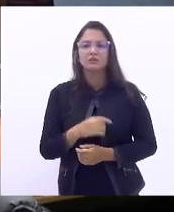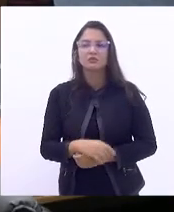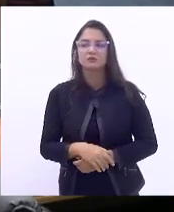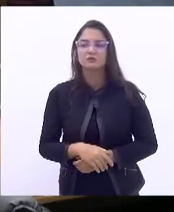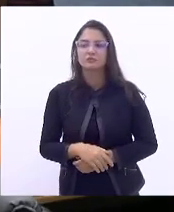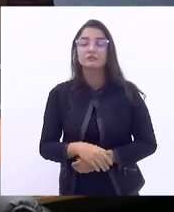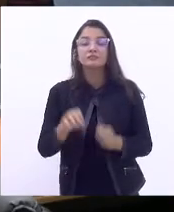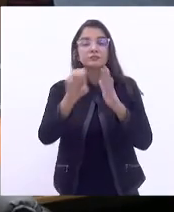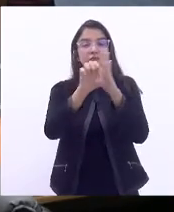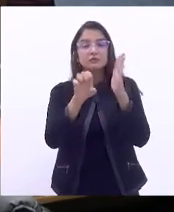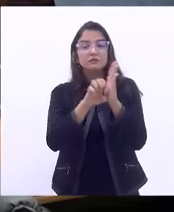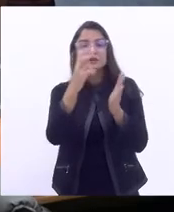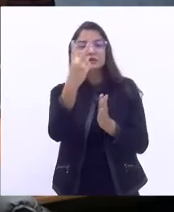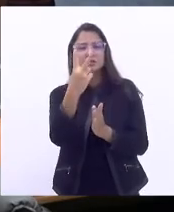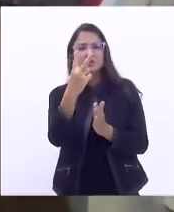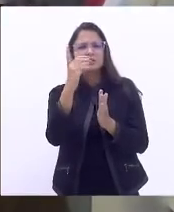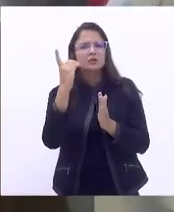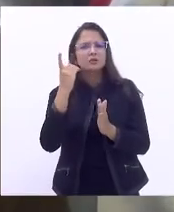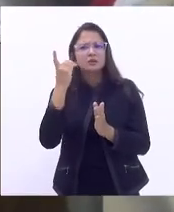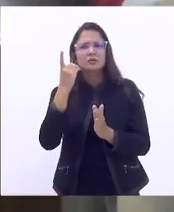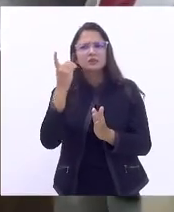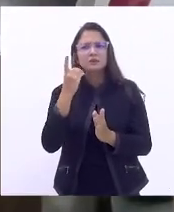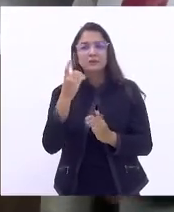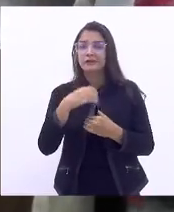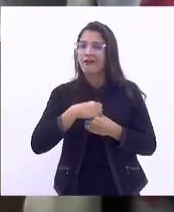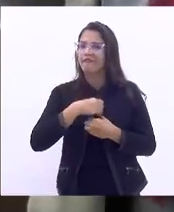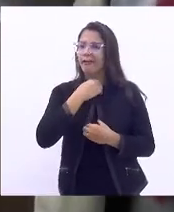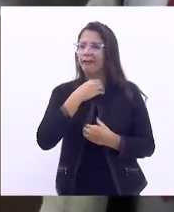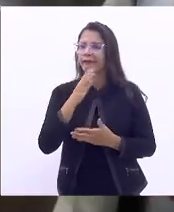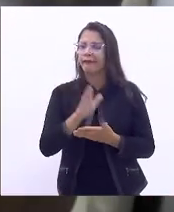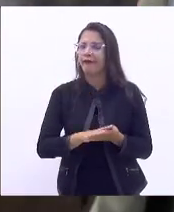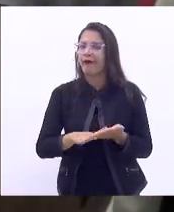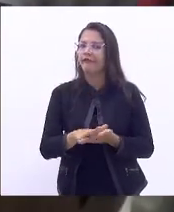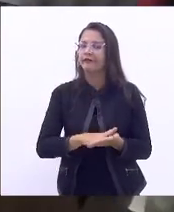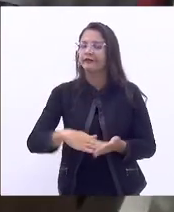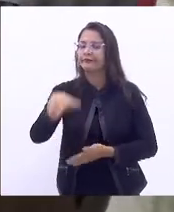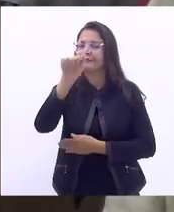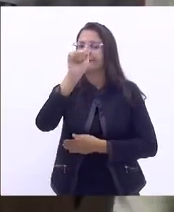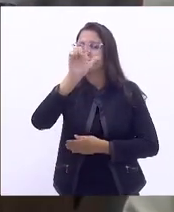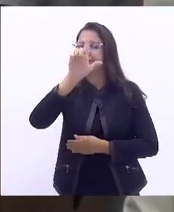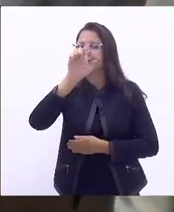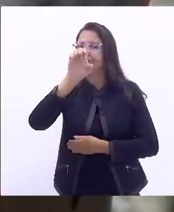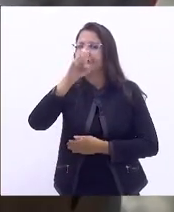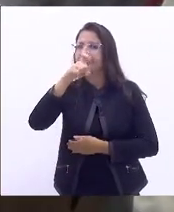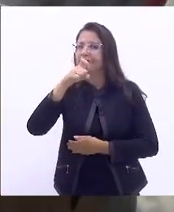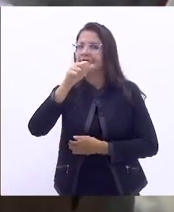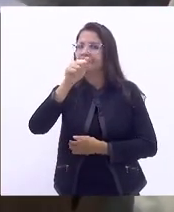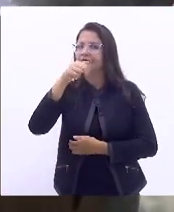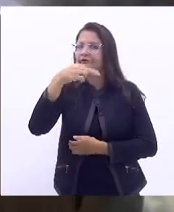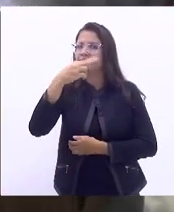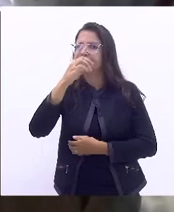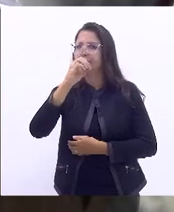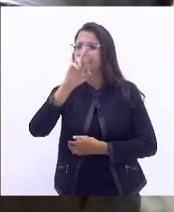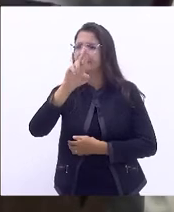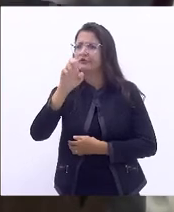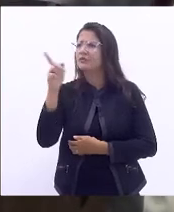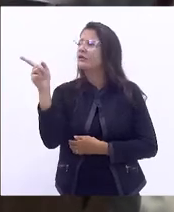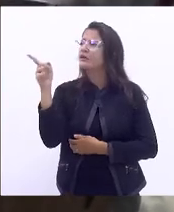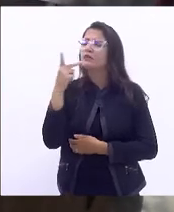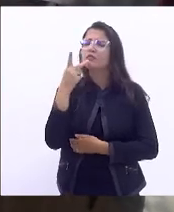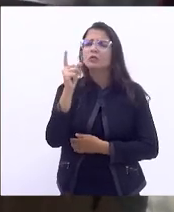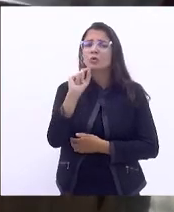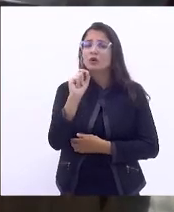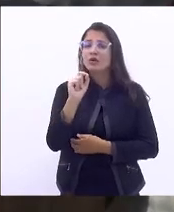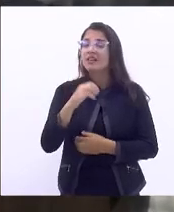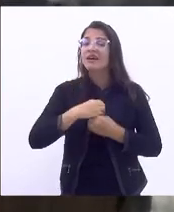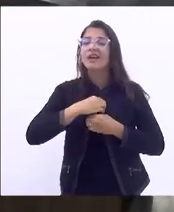A emenda 2 é do deputado sem gravata, Alexandre Freitas. O que que diz ele? Sem